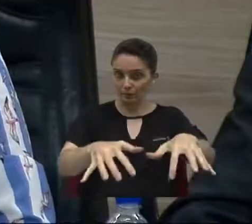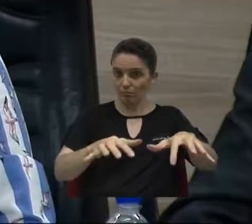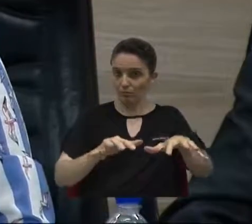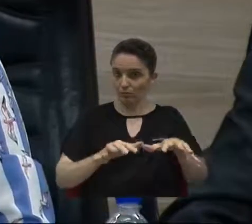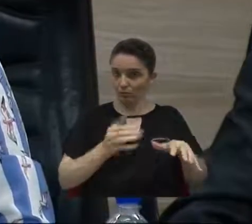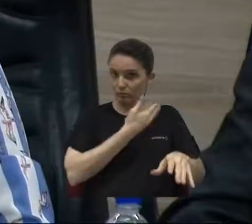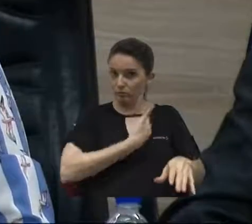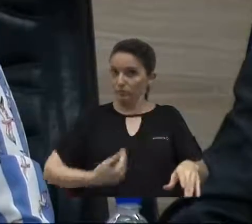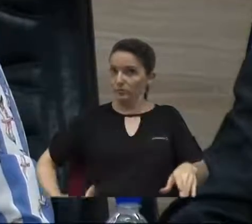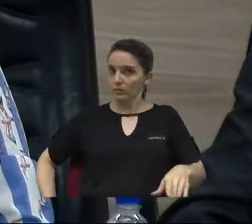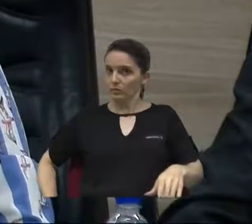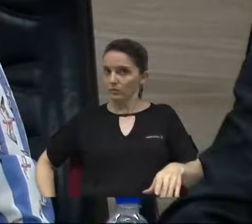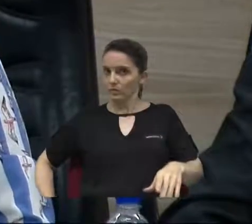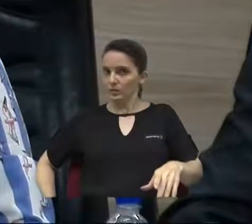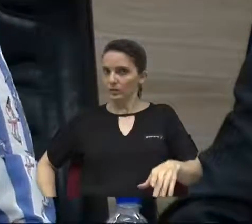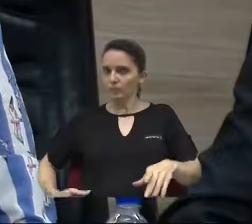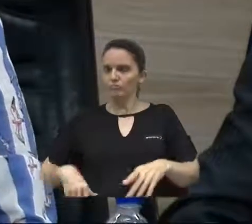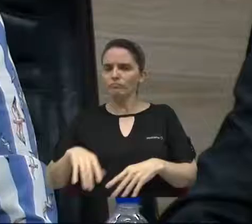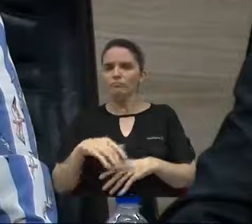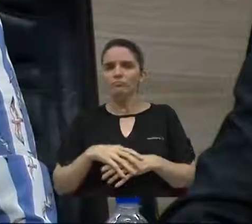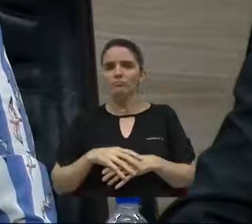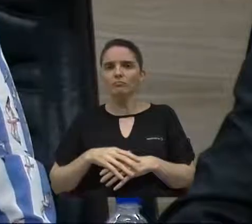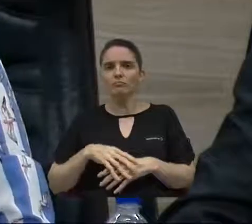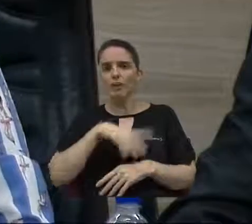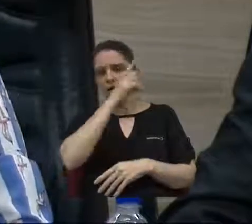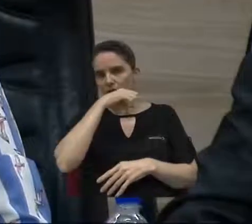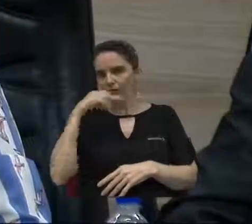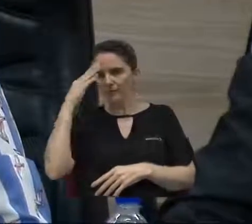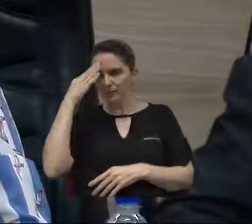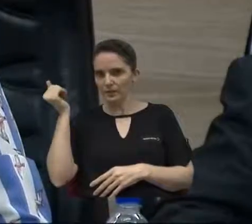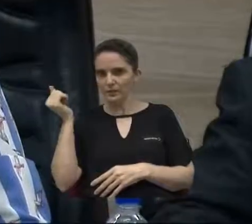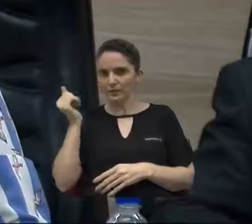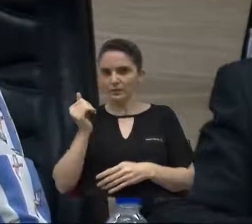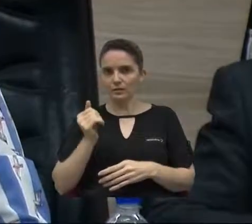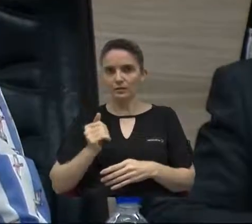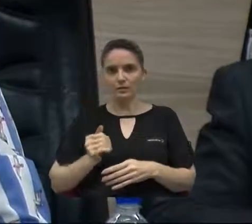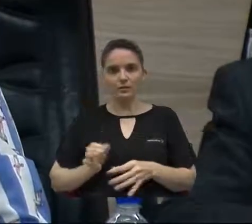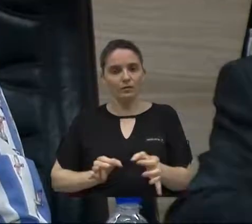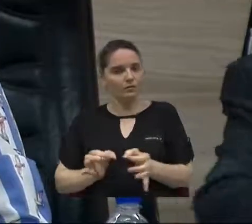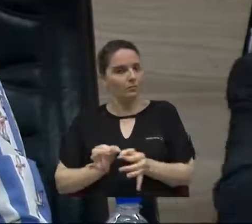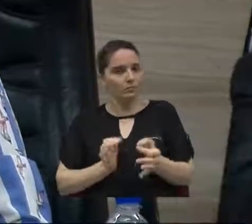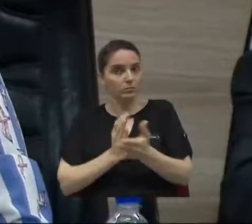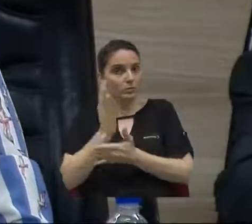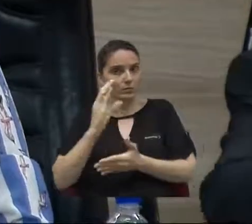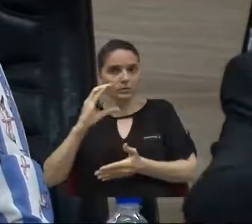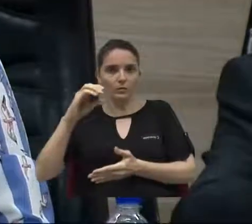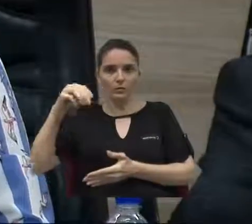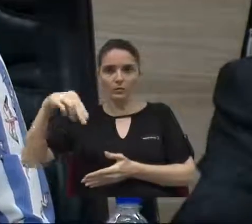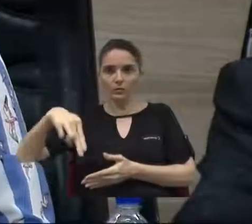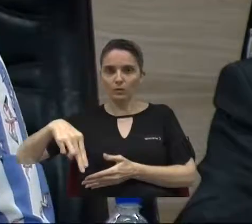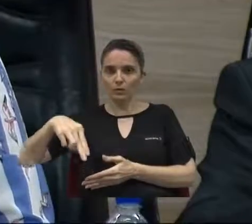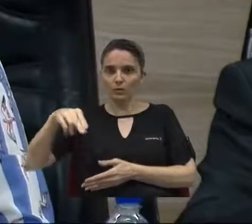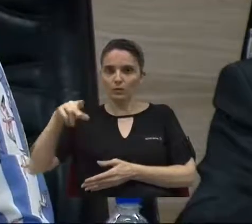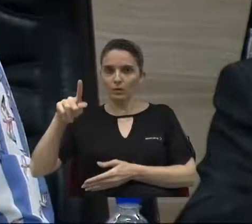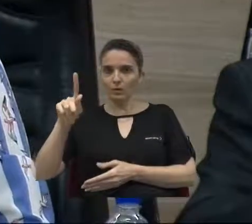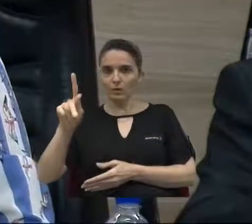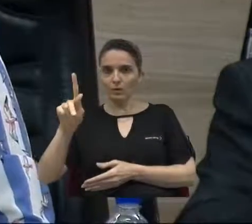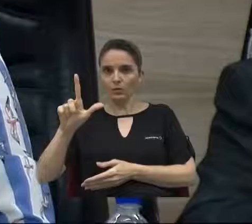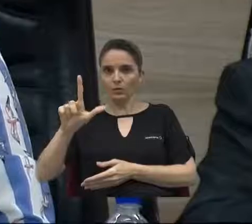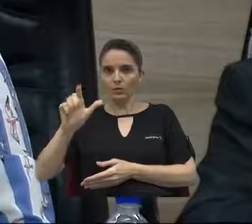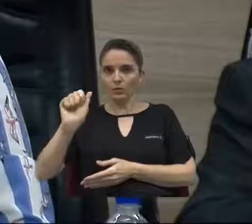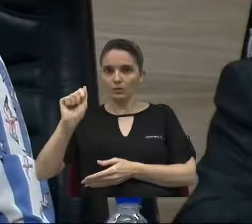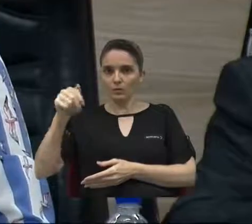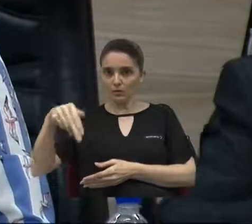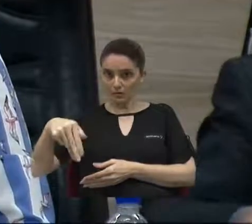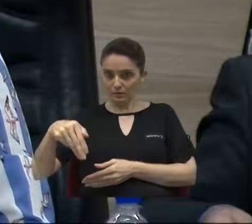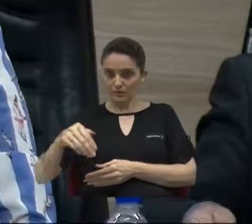pela informação que eu recebi, esse projeto não passou ainda pelo Complan, né? Então, é um